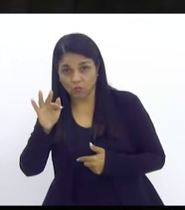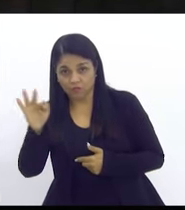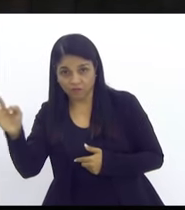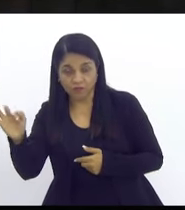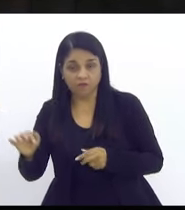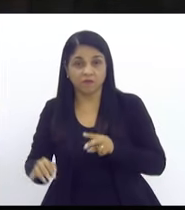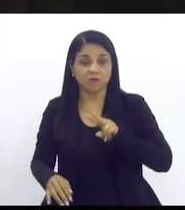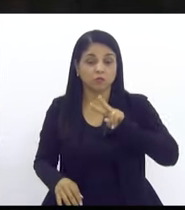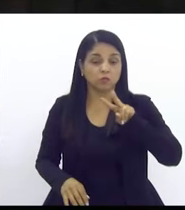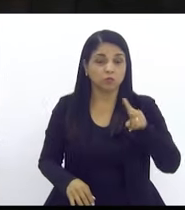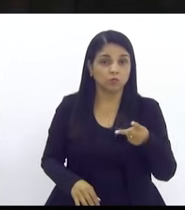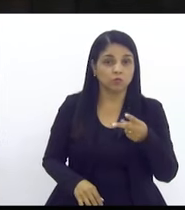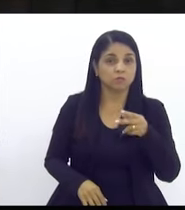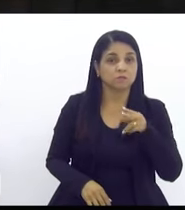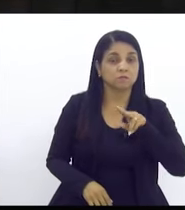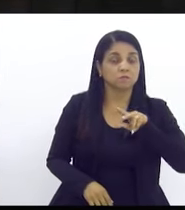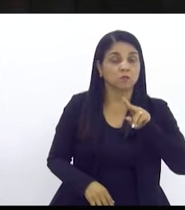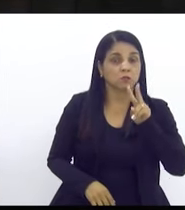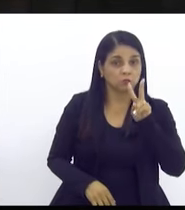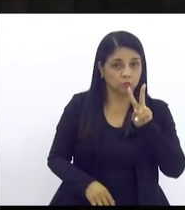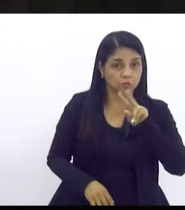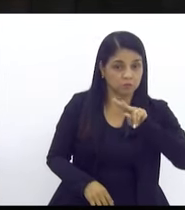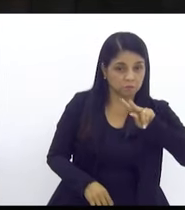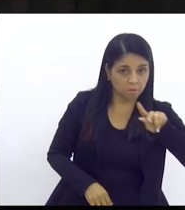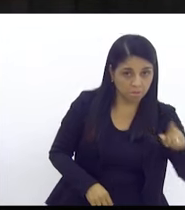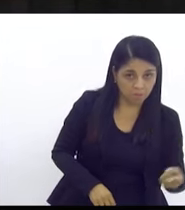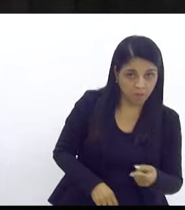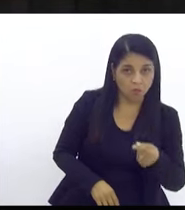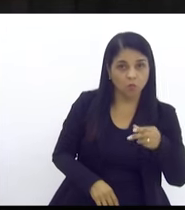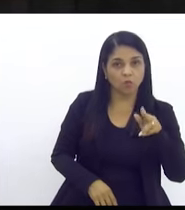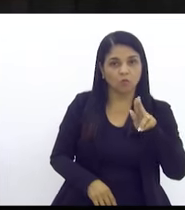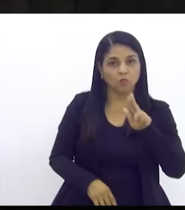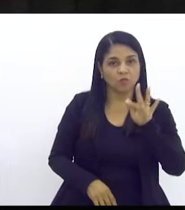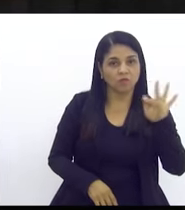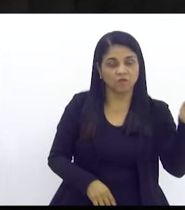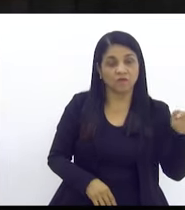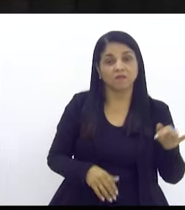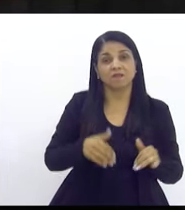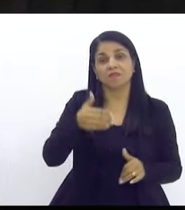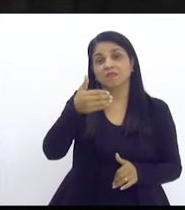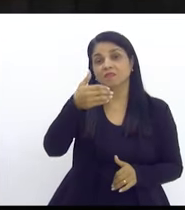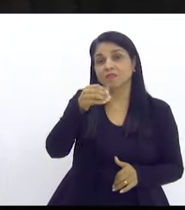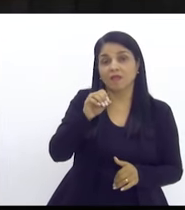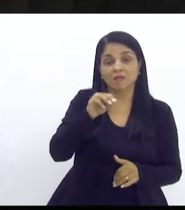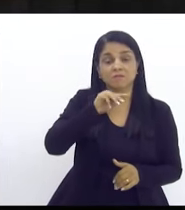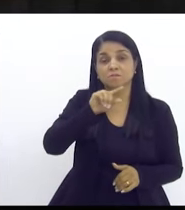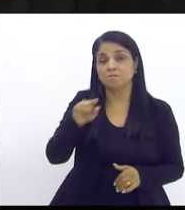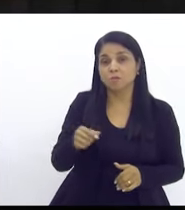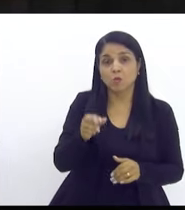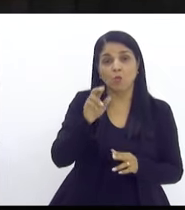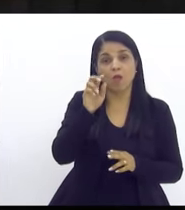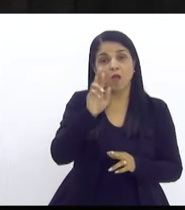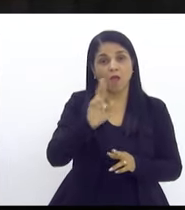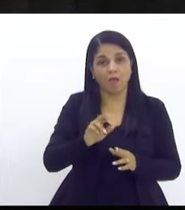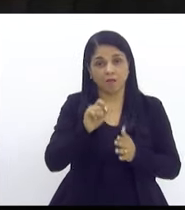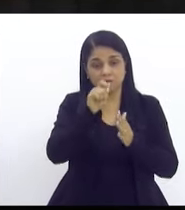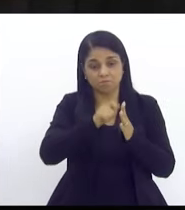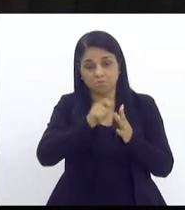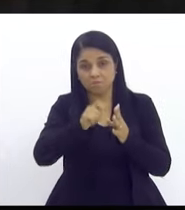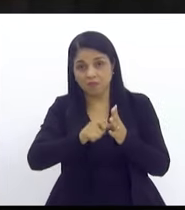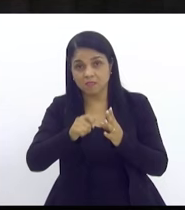UFIR, arredondando para 5, R$10 mil por mês. 120 mil